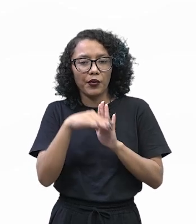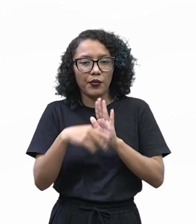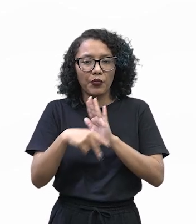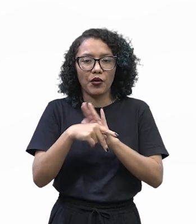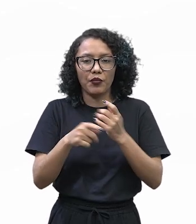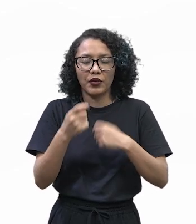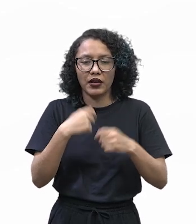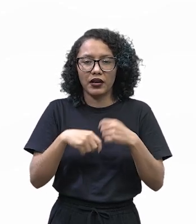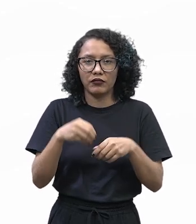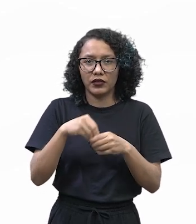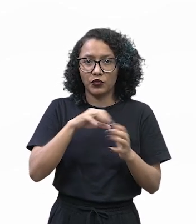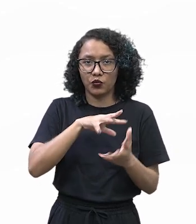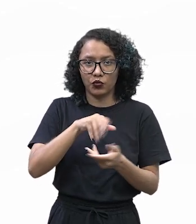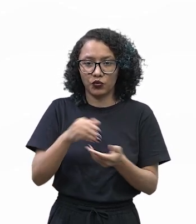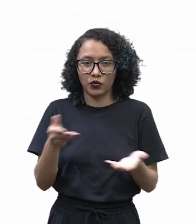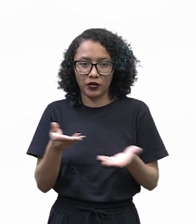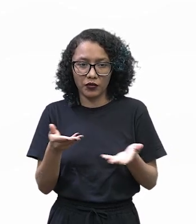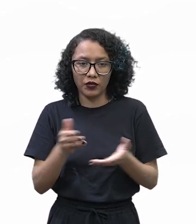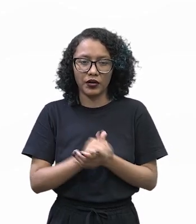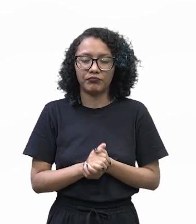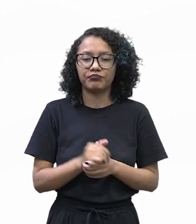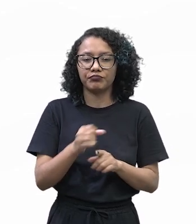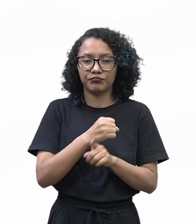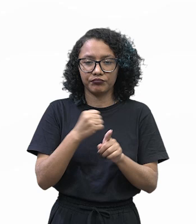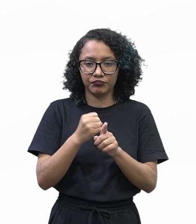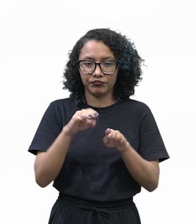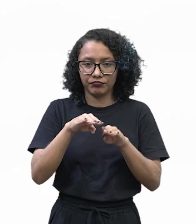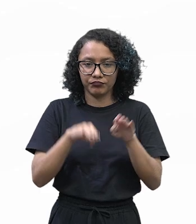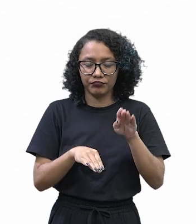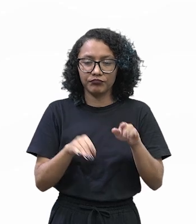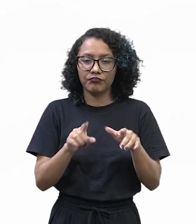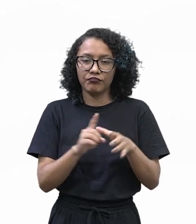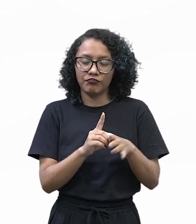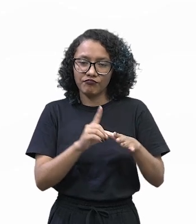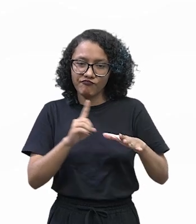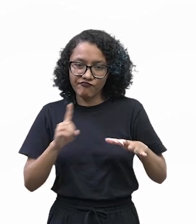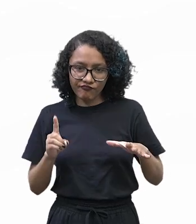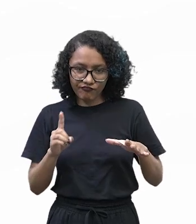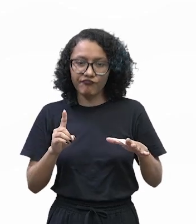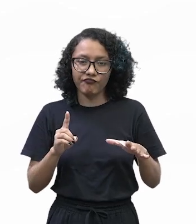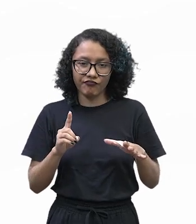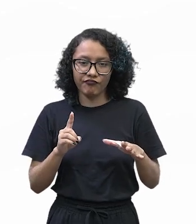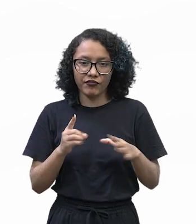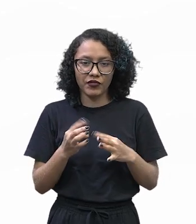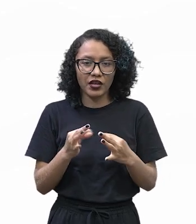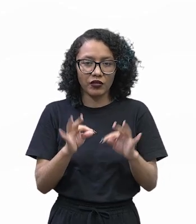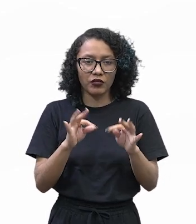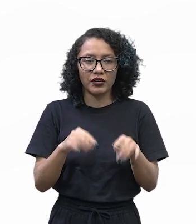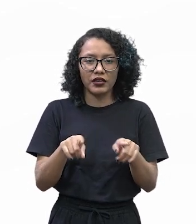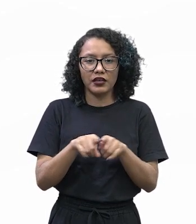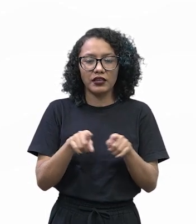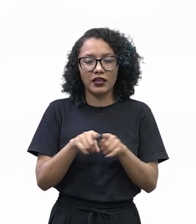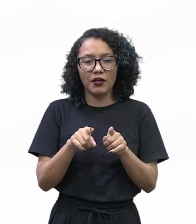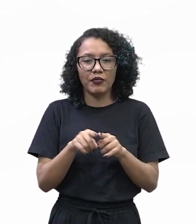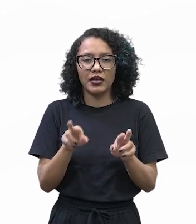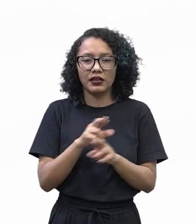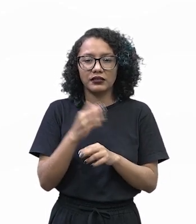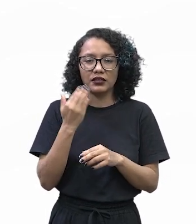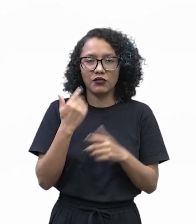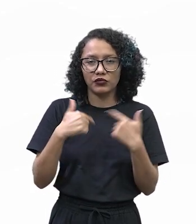desigualdade social, exclusão digital e precarização das relações de trabalho. E tem como